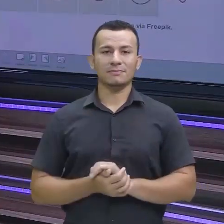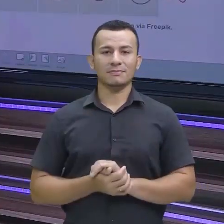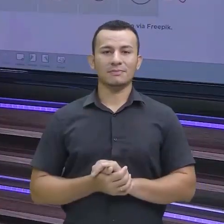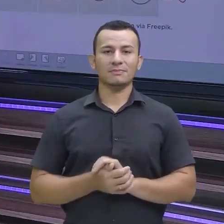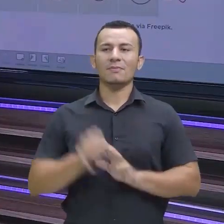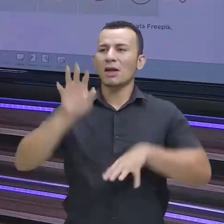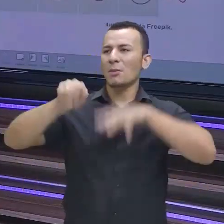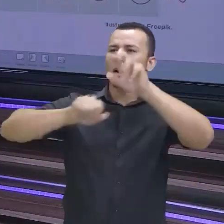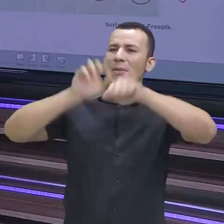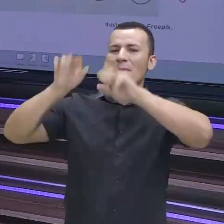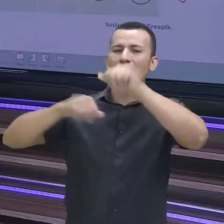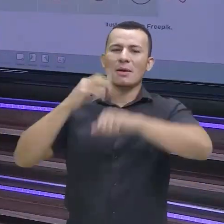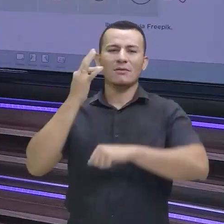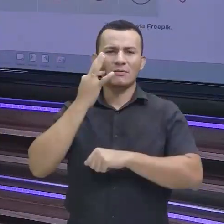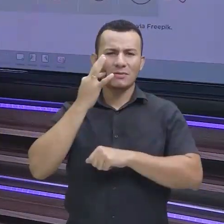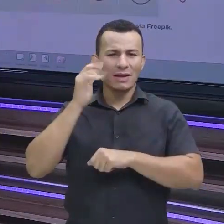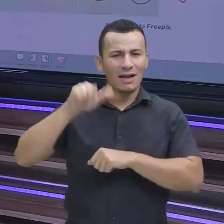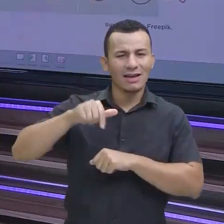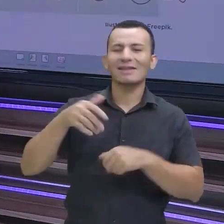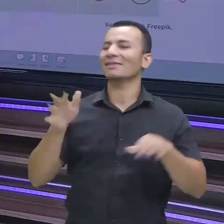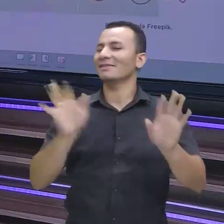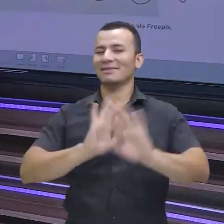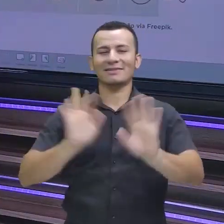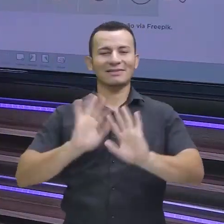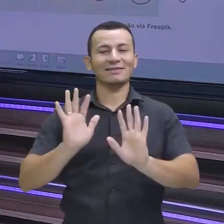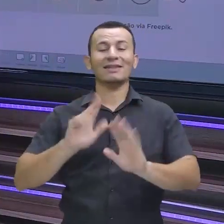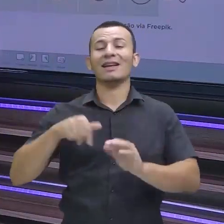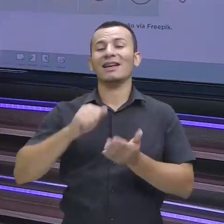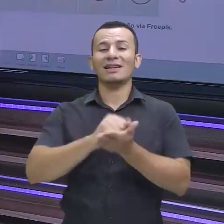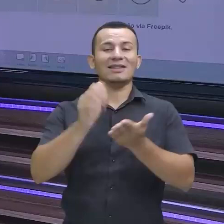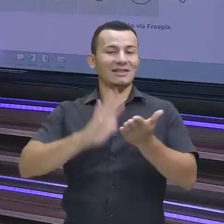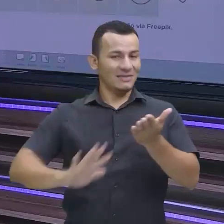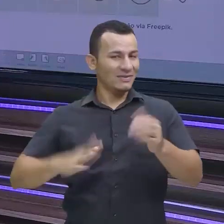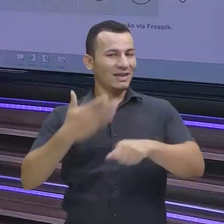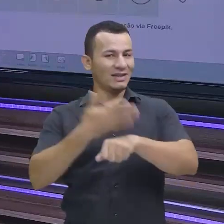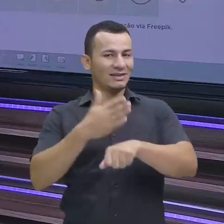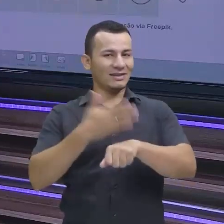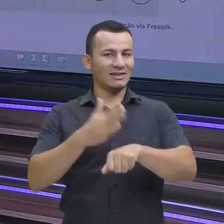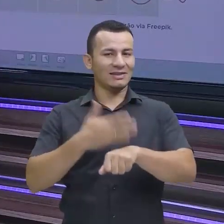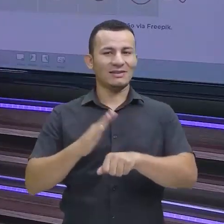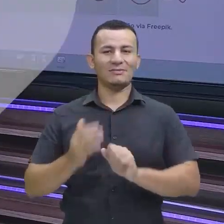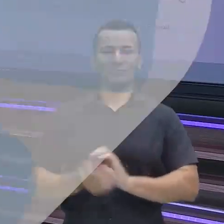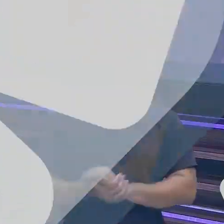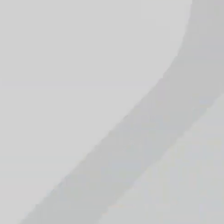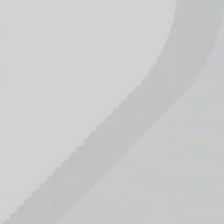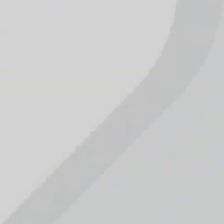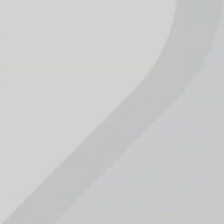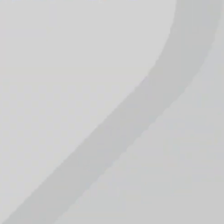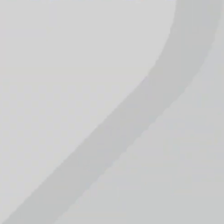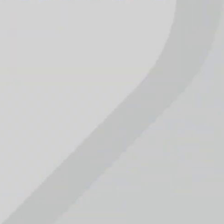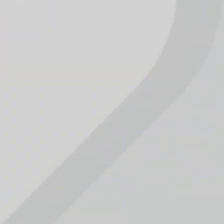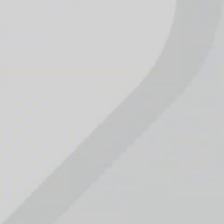as frutas? Não, é o exercitando. Vamos lá!